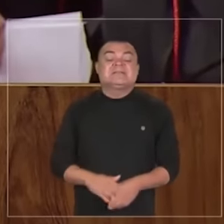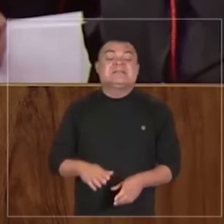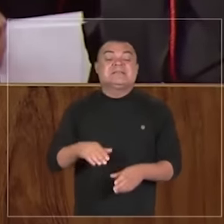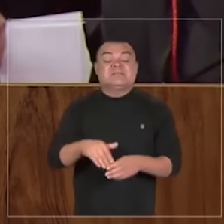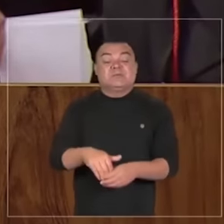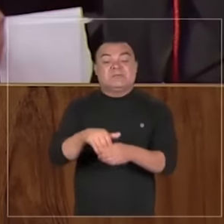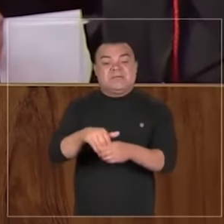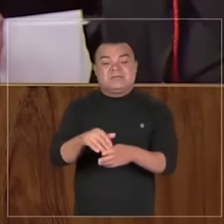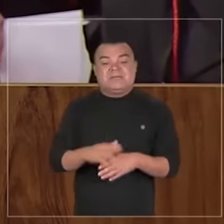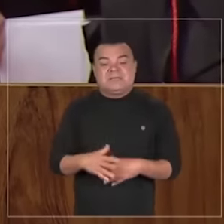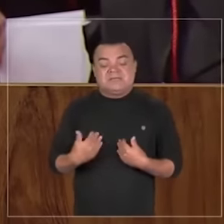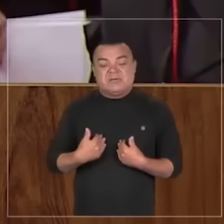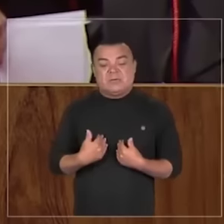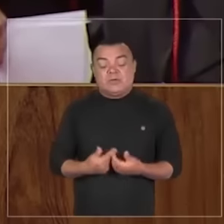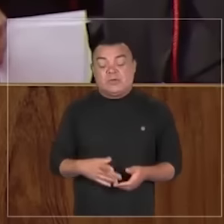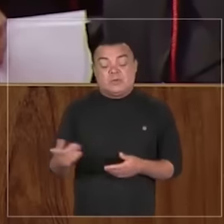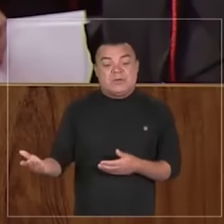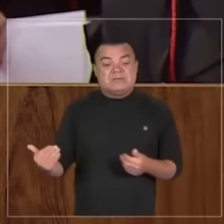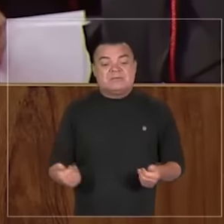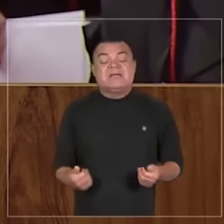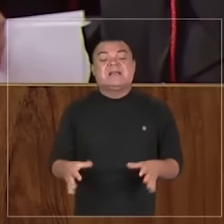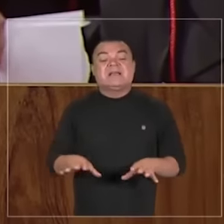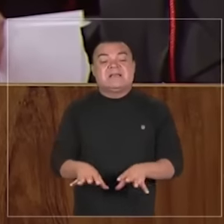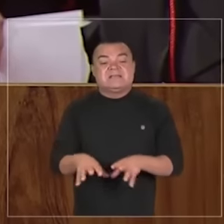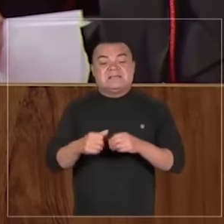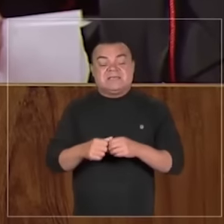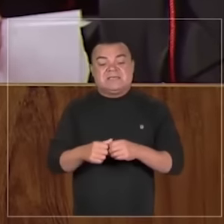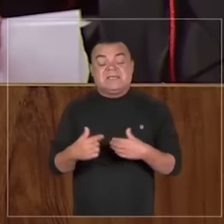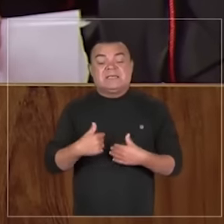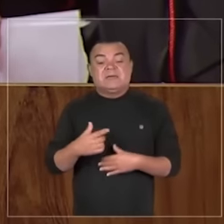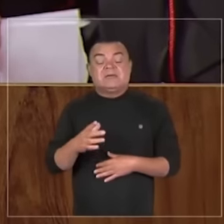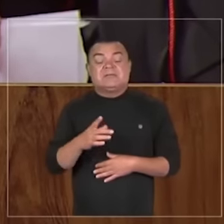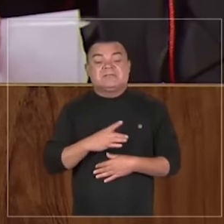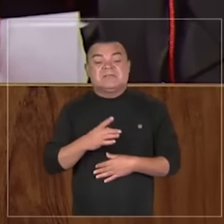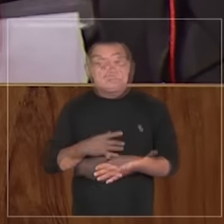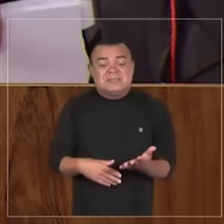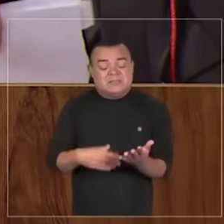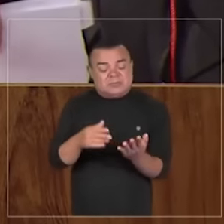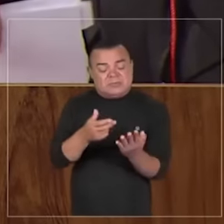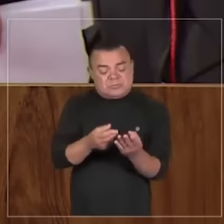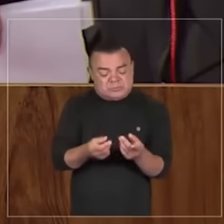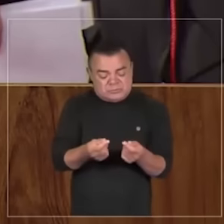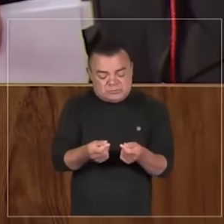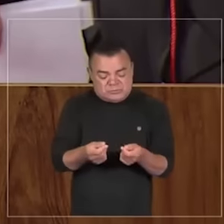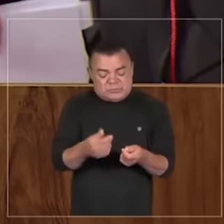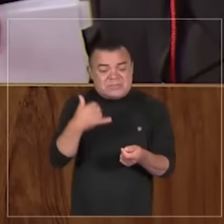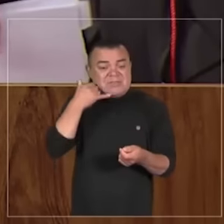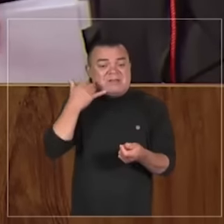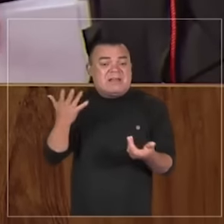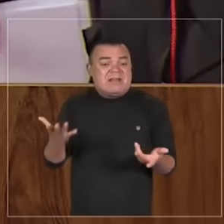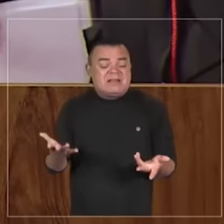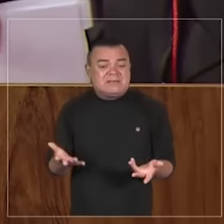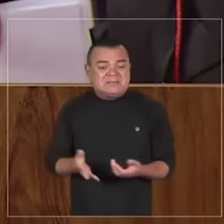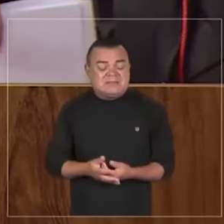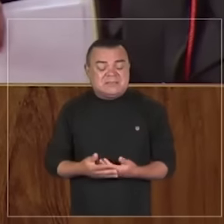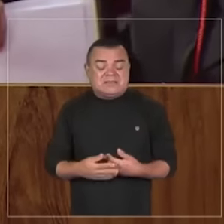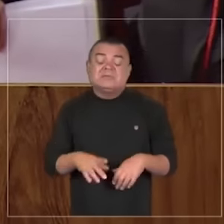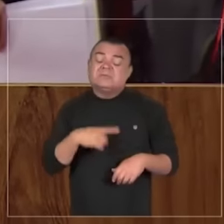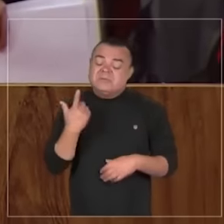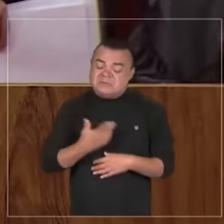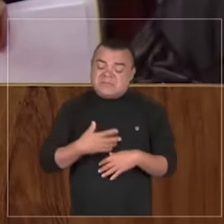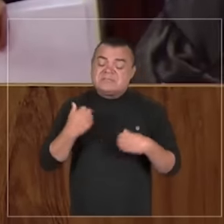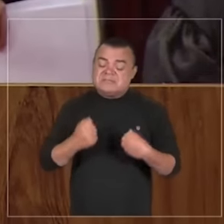um completo abandono do diretório municipal em relação à candidatura. Eu acho que devemos ter uma empatia, porque